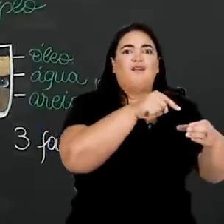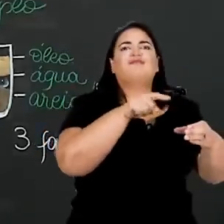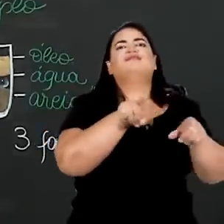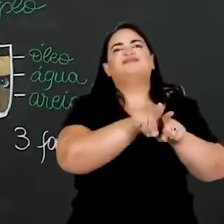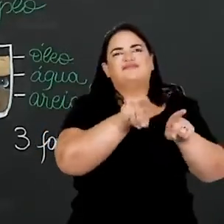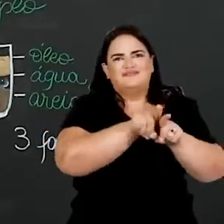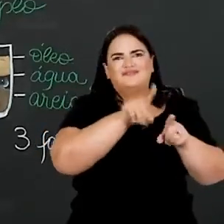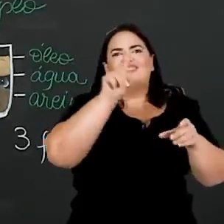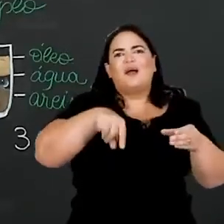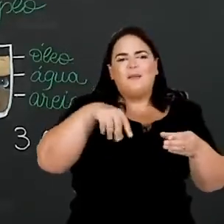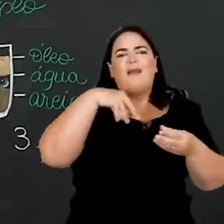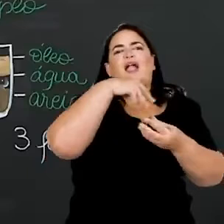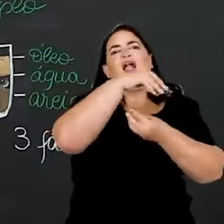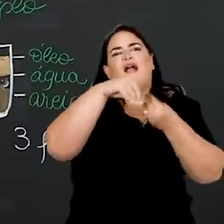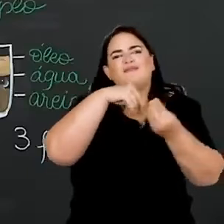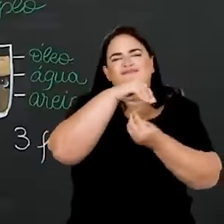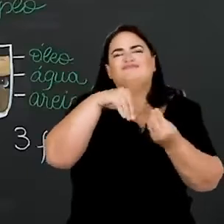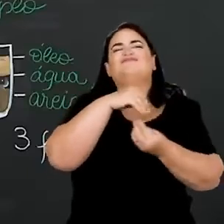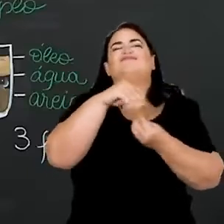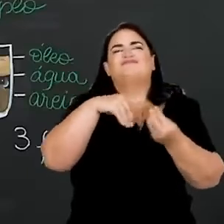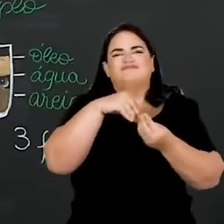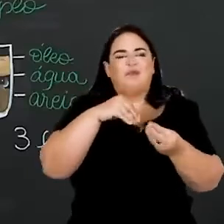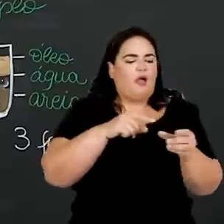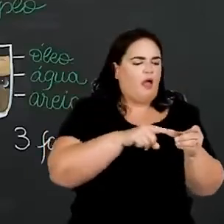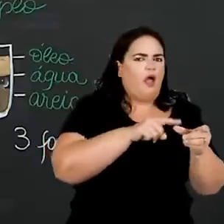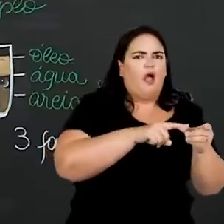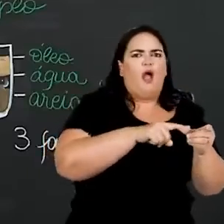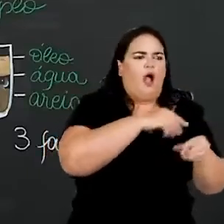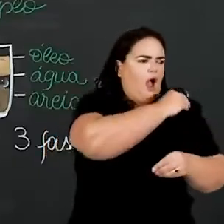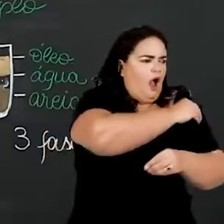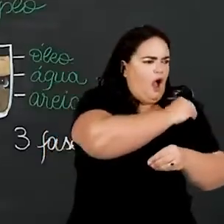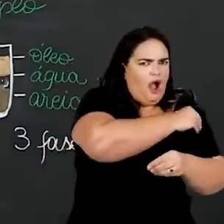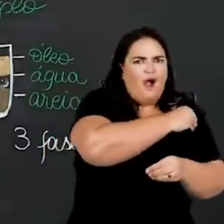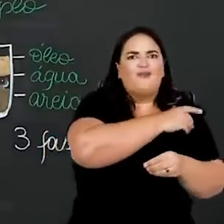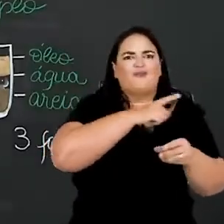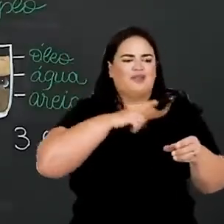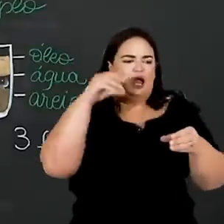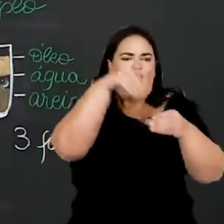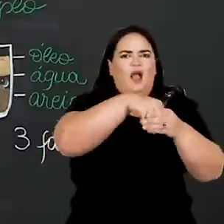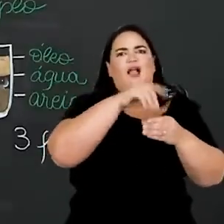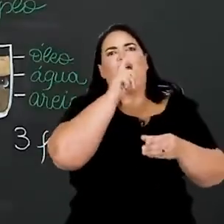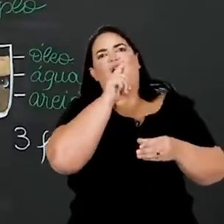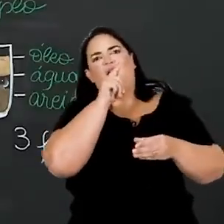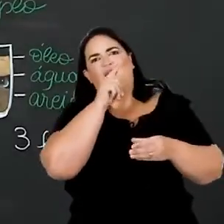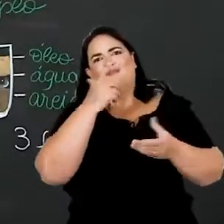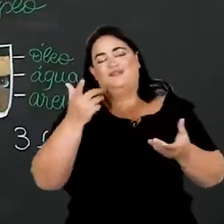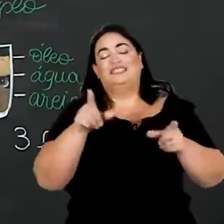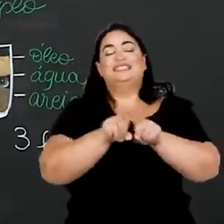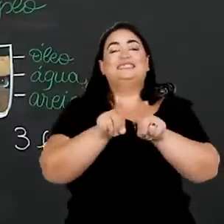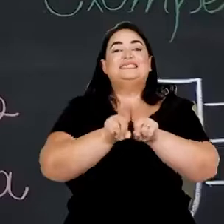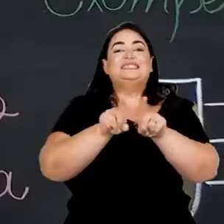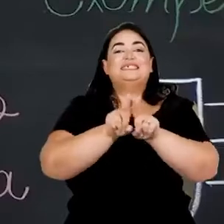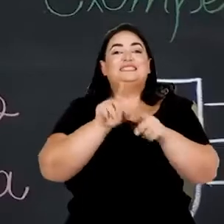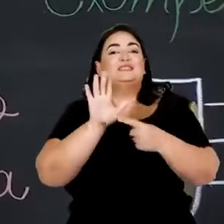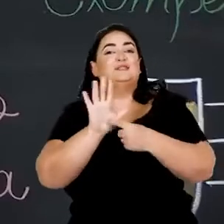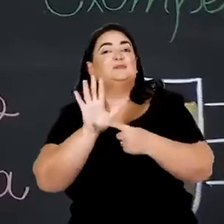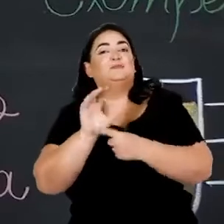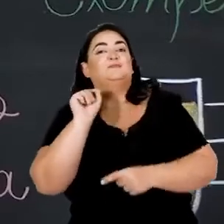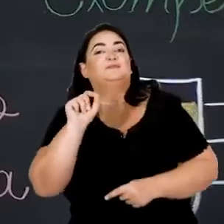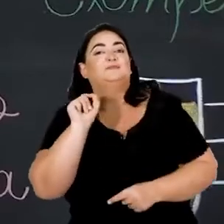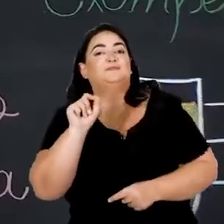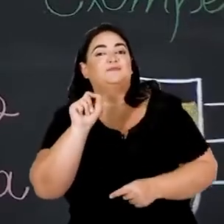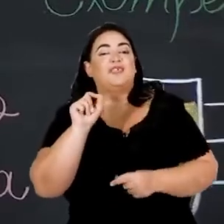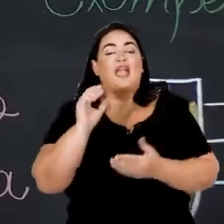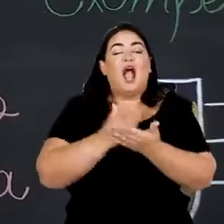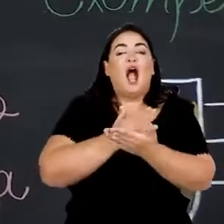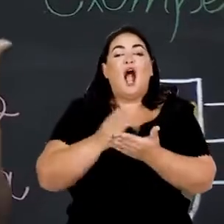tenho álcool com água. Pode olhar na embalagem, está escrito álcool hidratado. Exemplifiquei para você algumas misturas do nosso cotidiano.